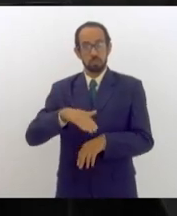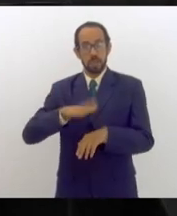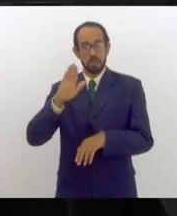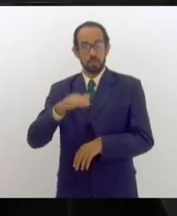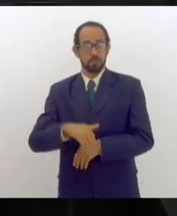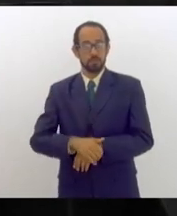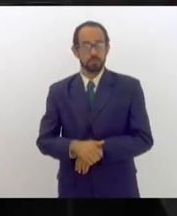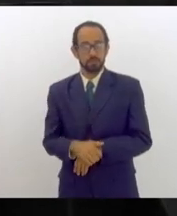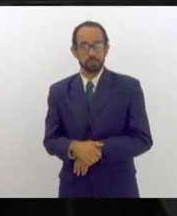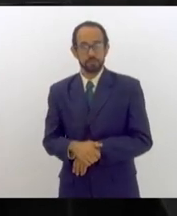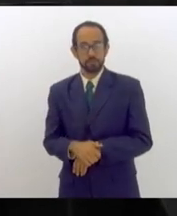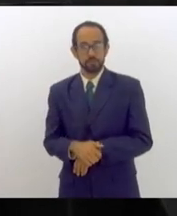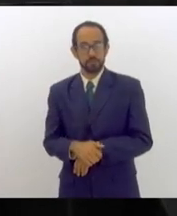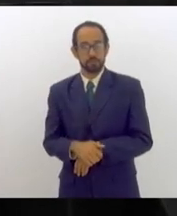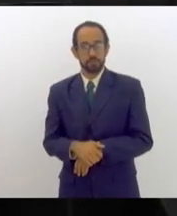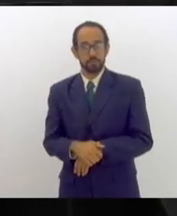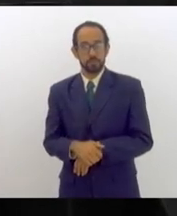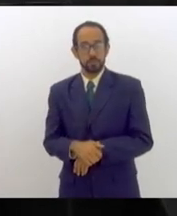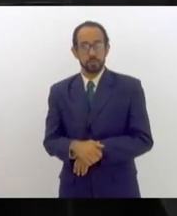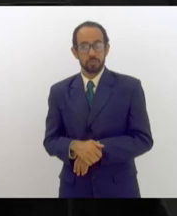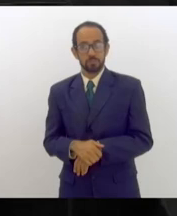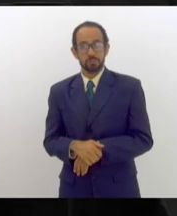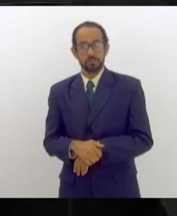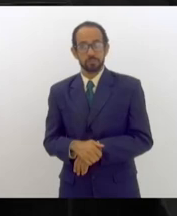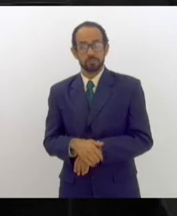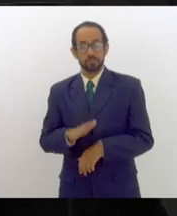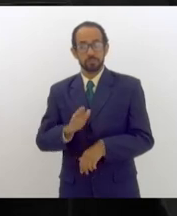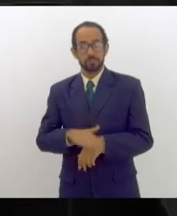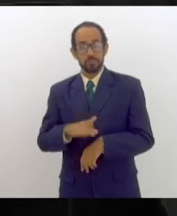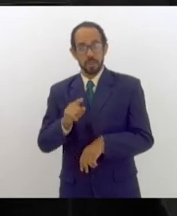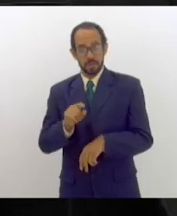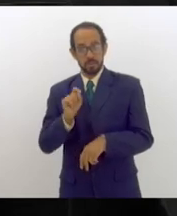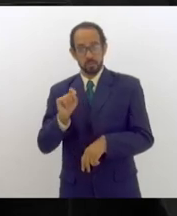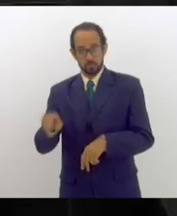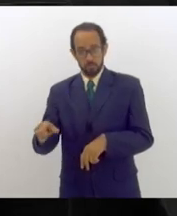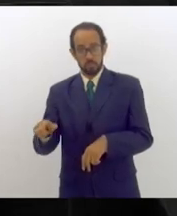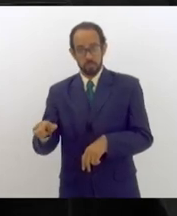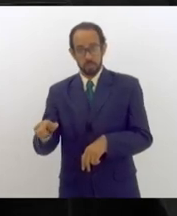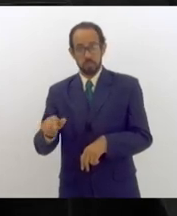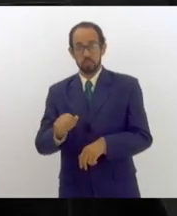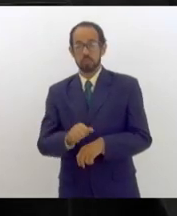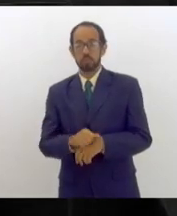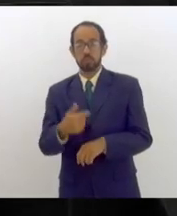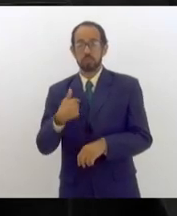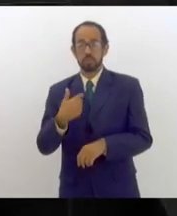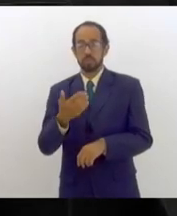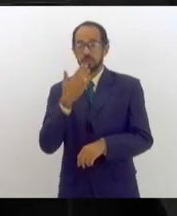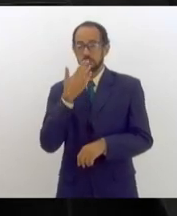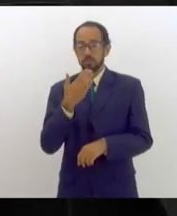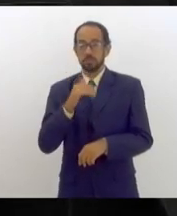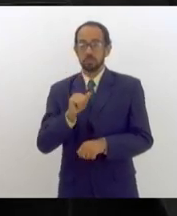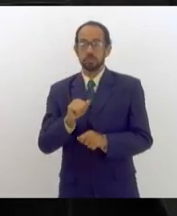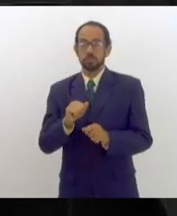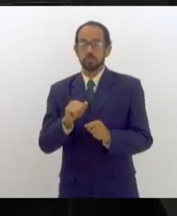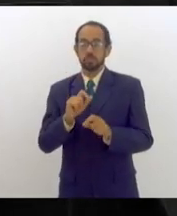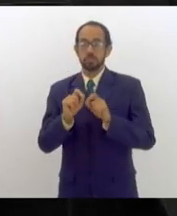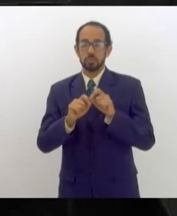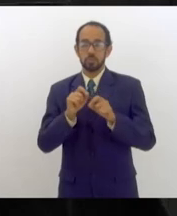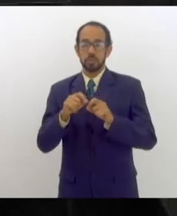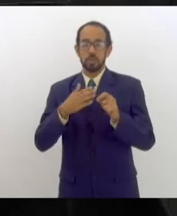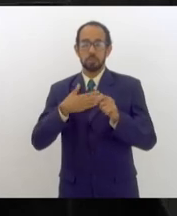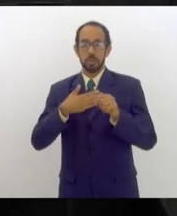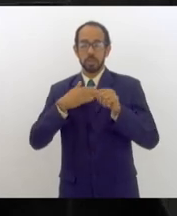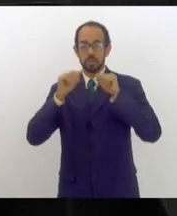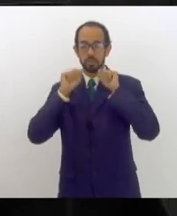mas mais do que isso mais do que isso não eu pedi que a minha